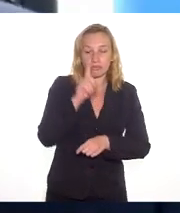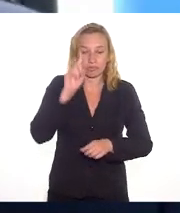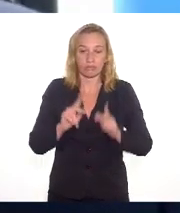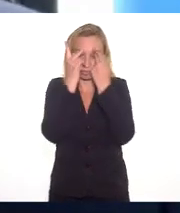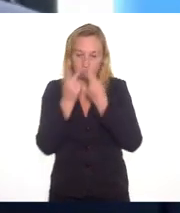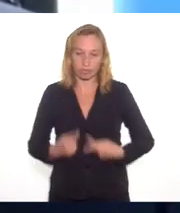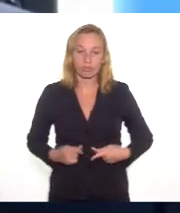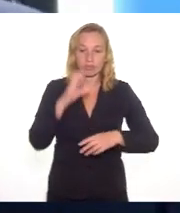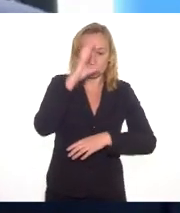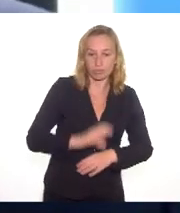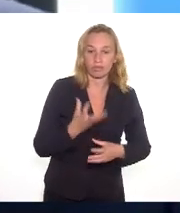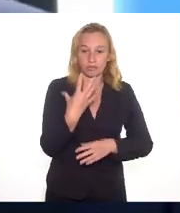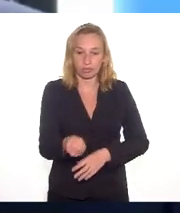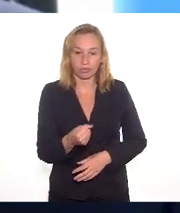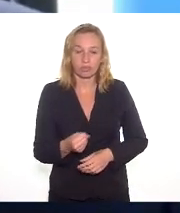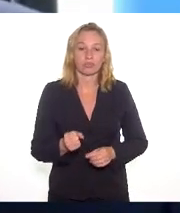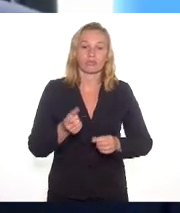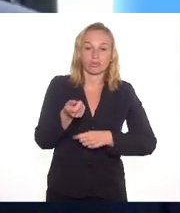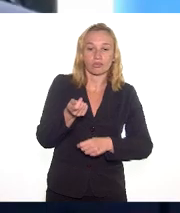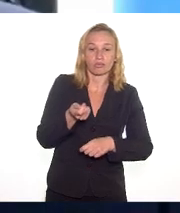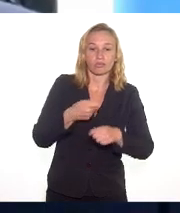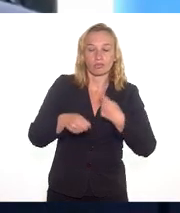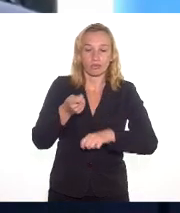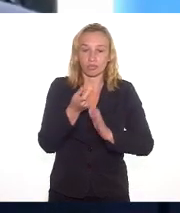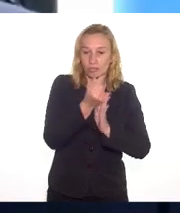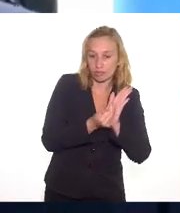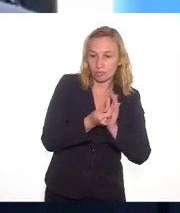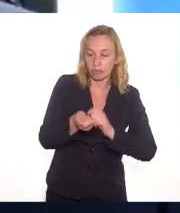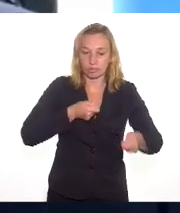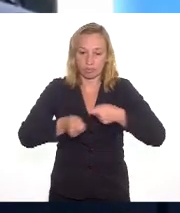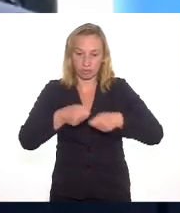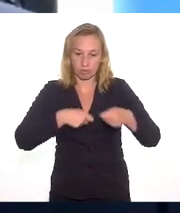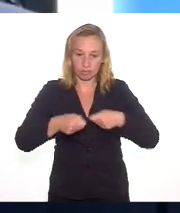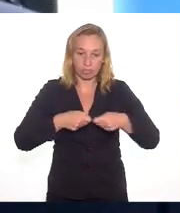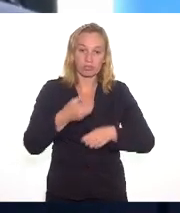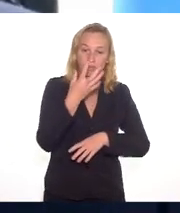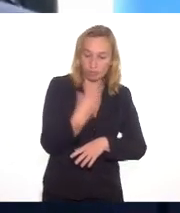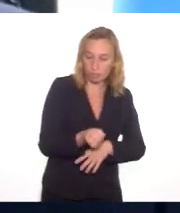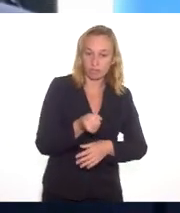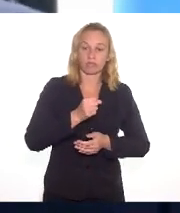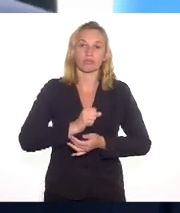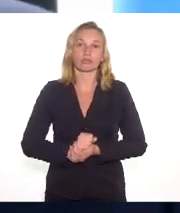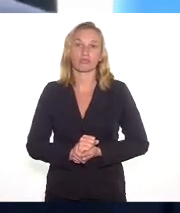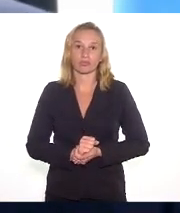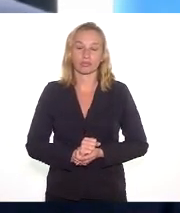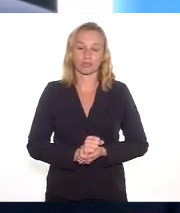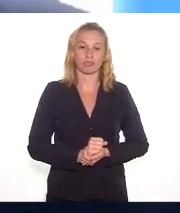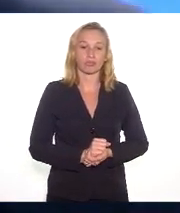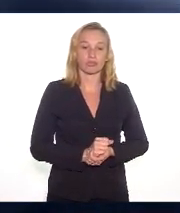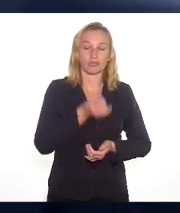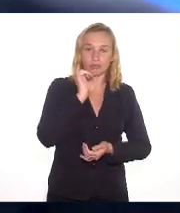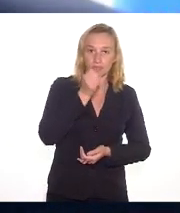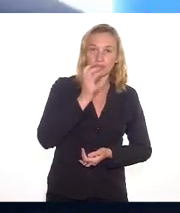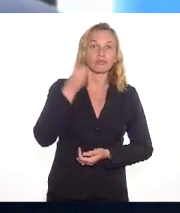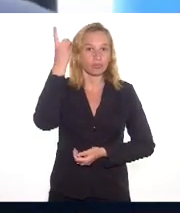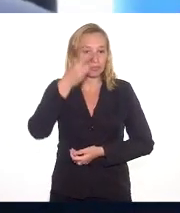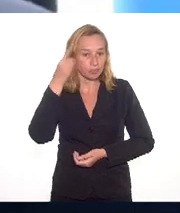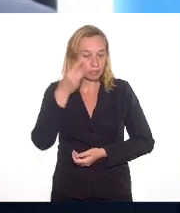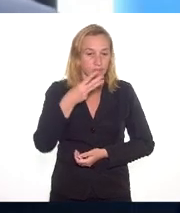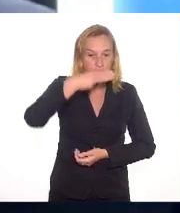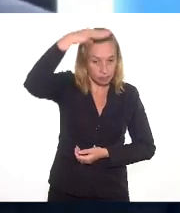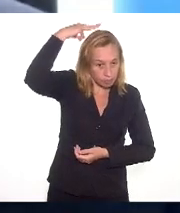Cidadania, favorável. E de Orçamento, Finanças, Fiscalização Financeira e Controle, favorável. Relatores, deputados